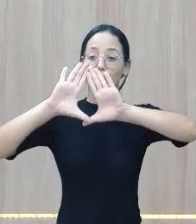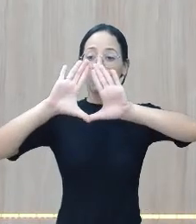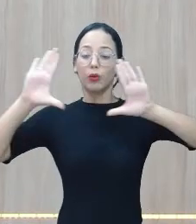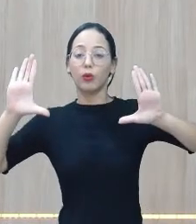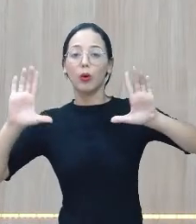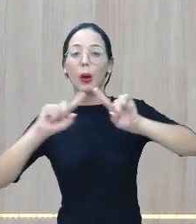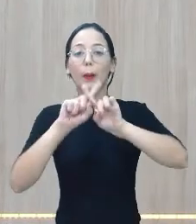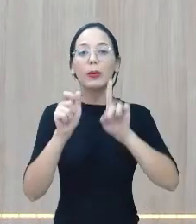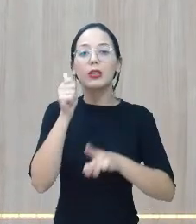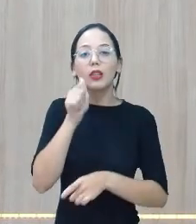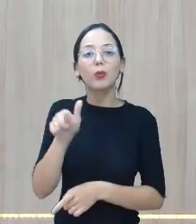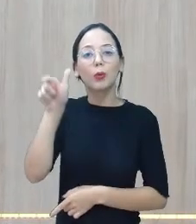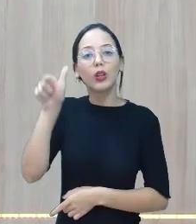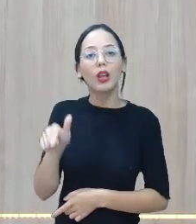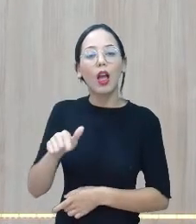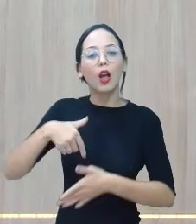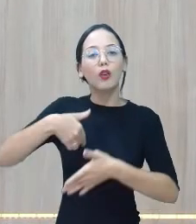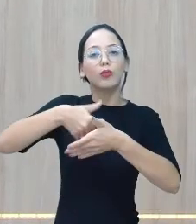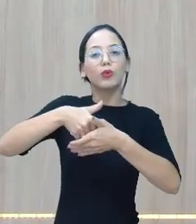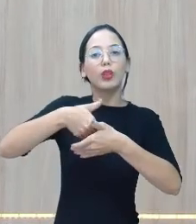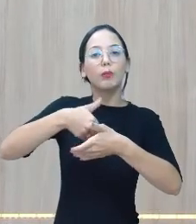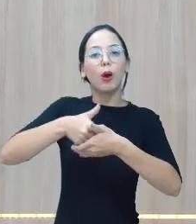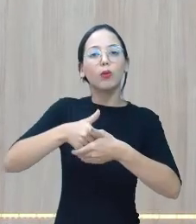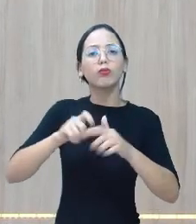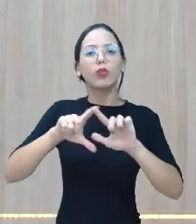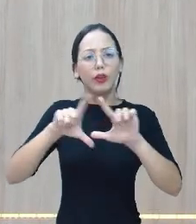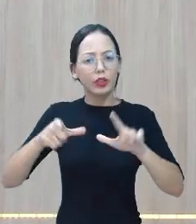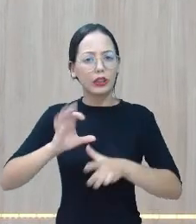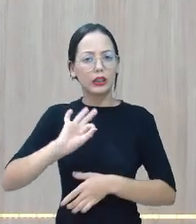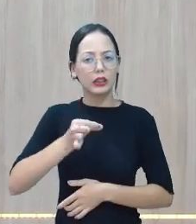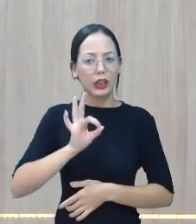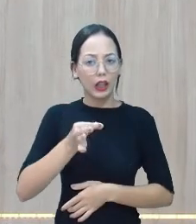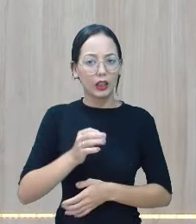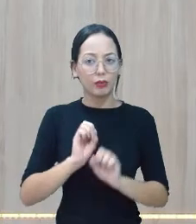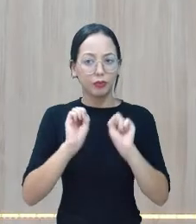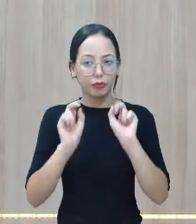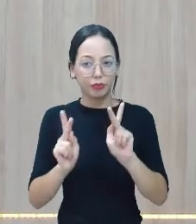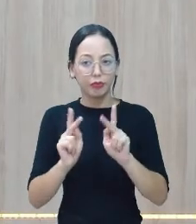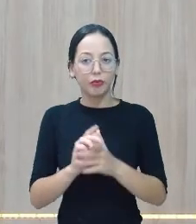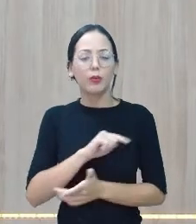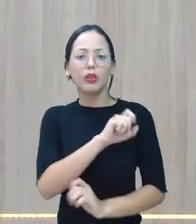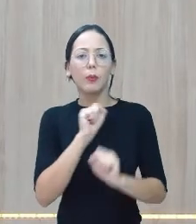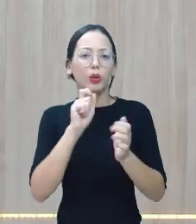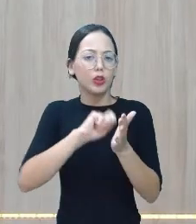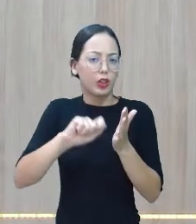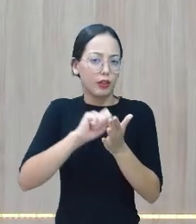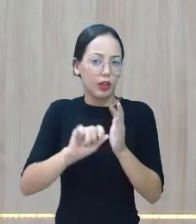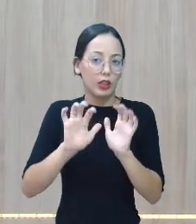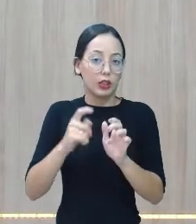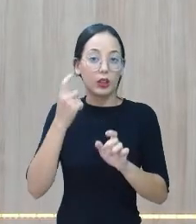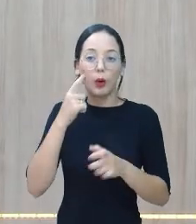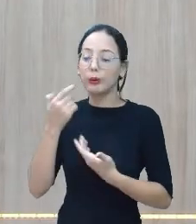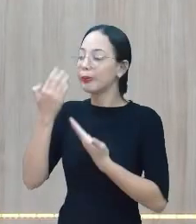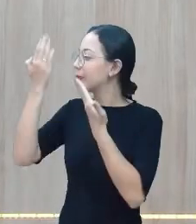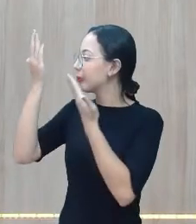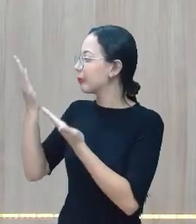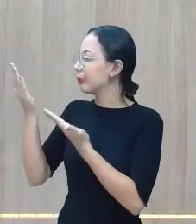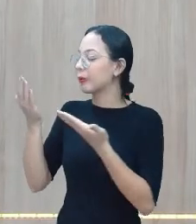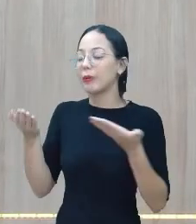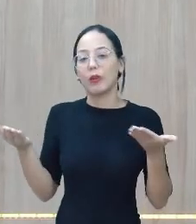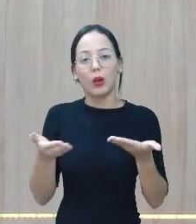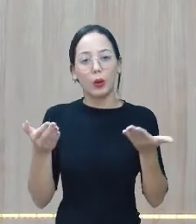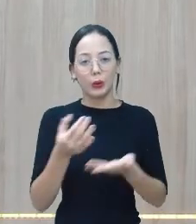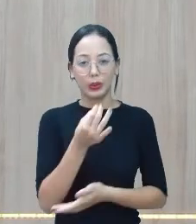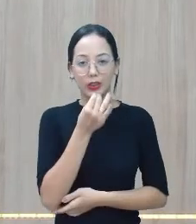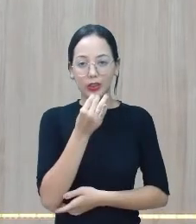Renata de futebol. E a frase está correta, tá? Então, você pode escrever desta forma. Vejamos este